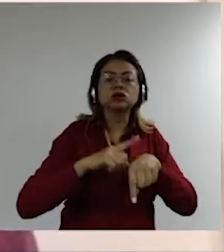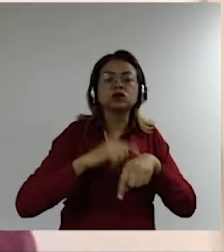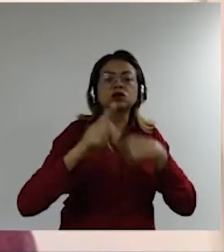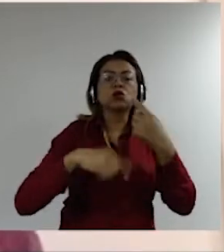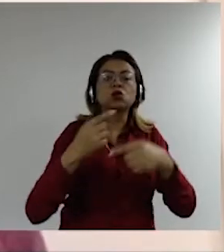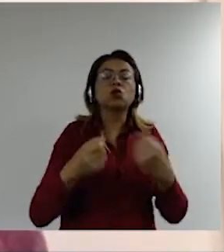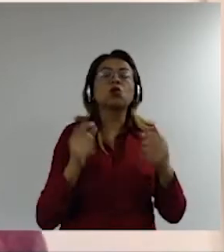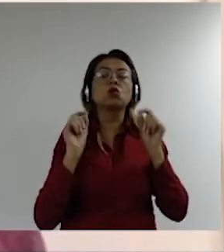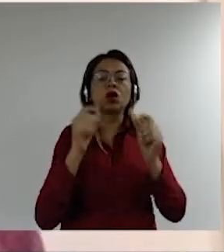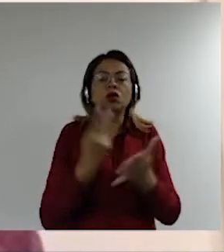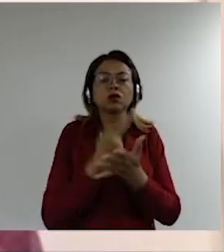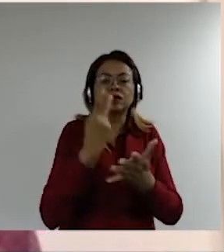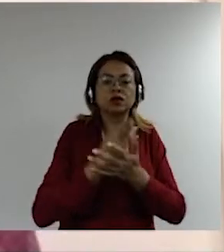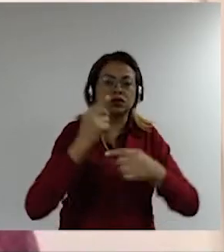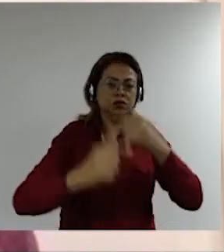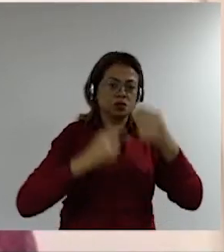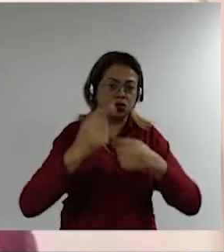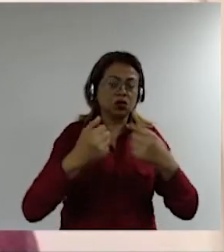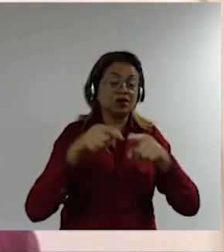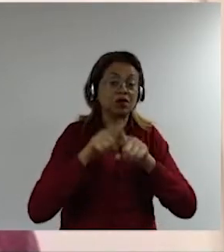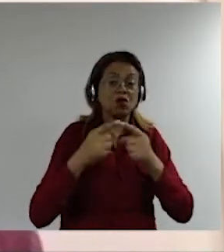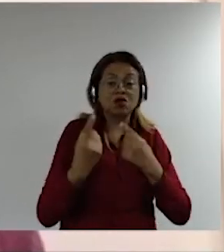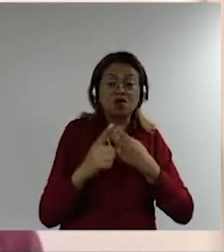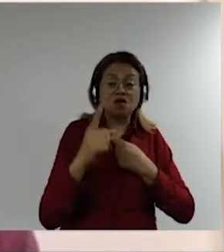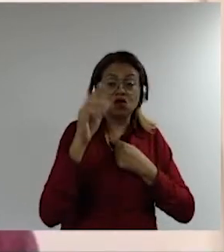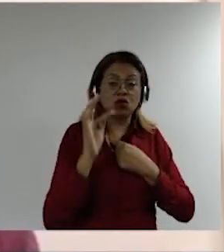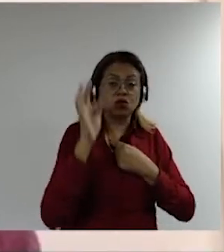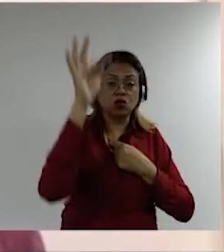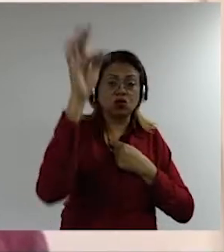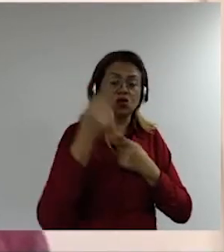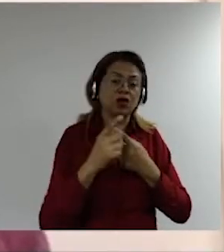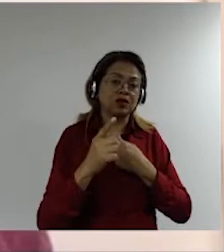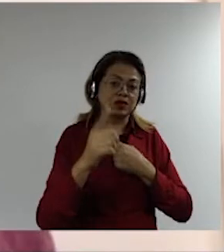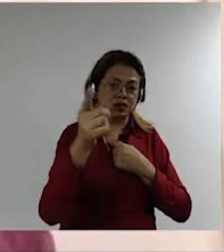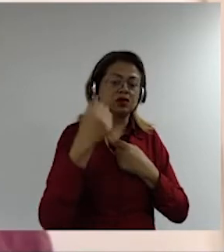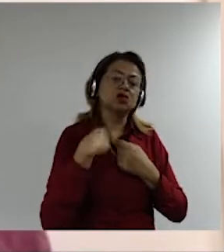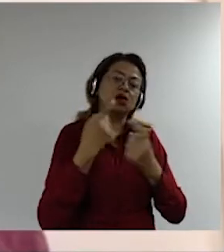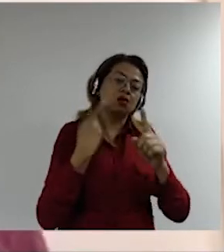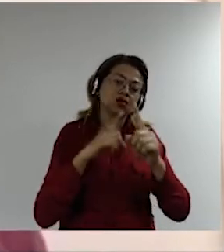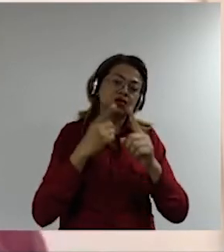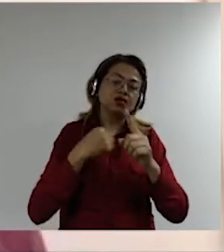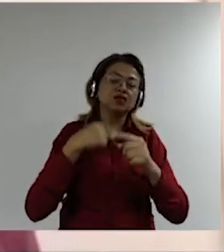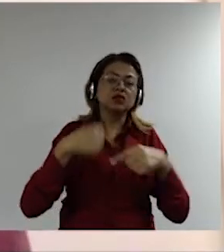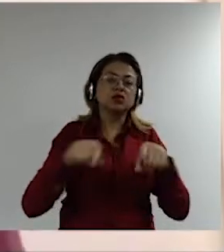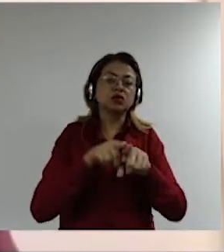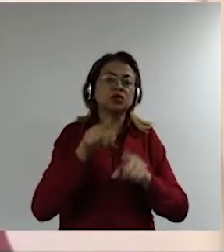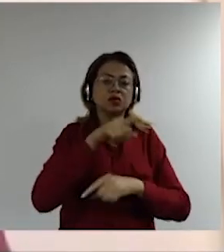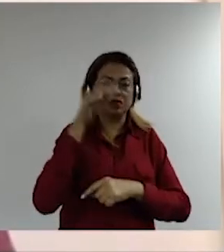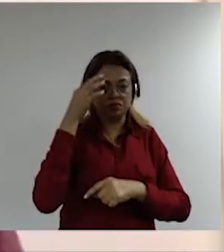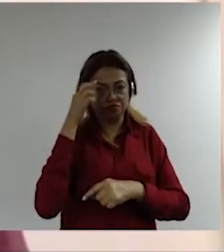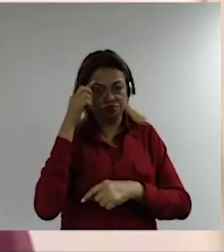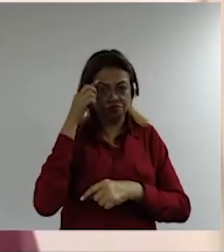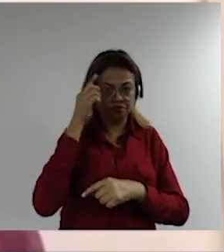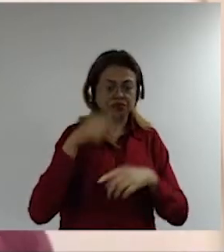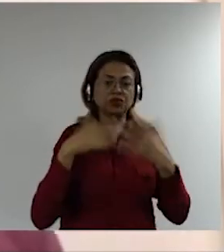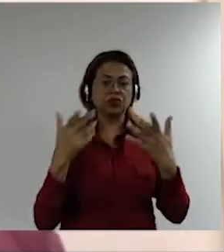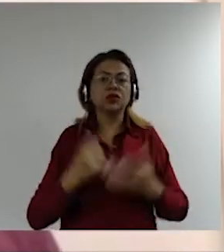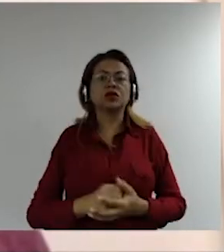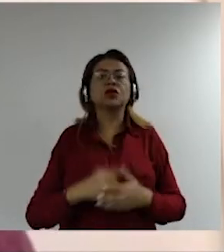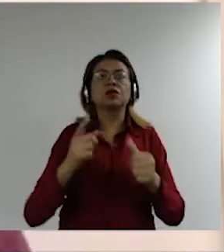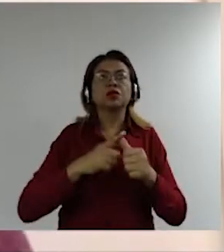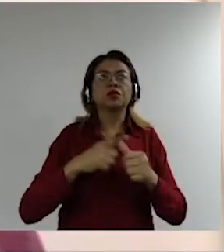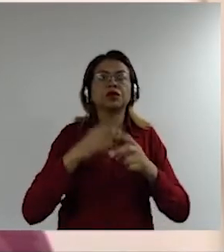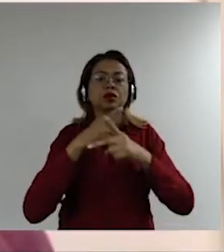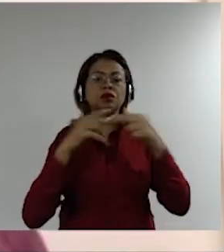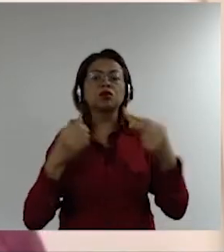Covid, e um horizonte de longo prazo, que é um desafio que eu quero lançar à reflexão de todo mundo. Então, o primeiro ponto,